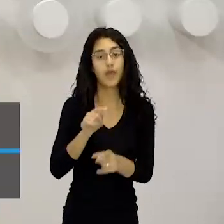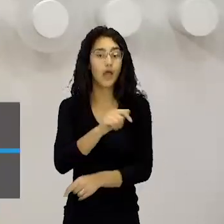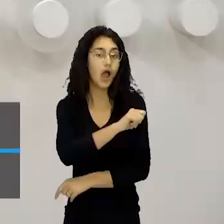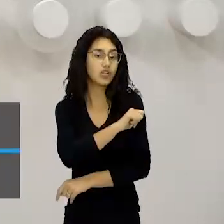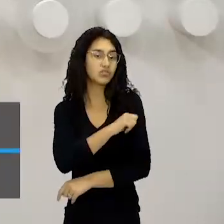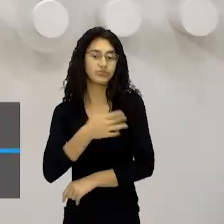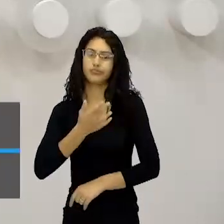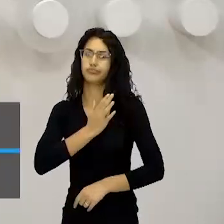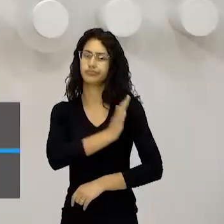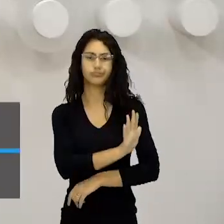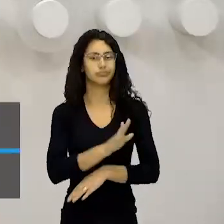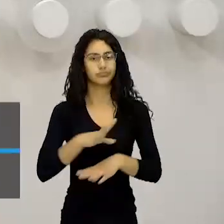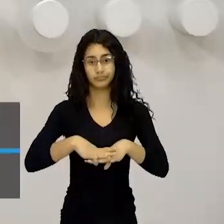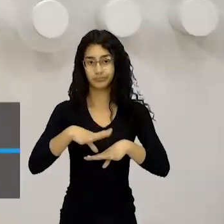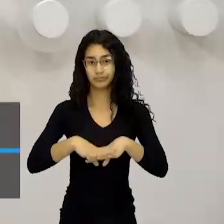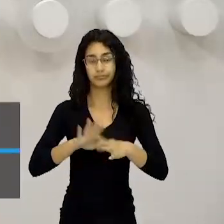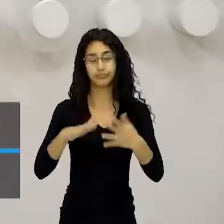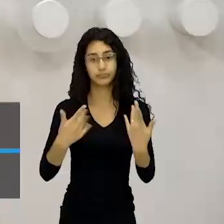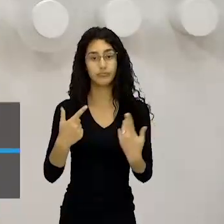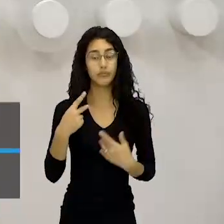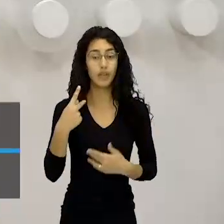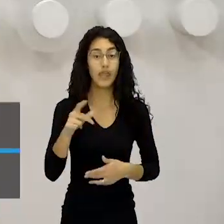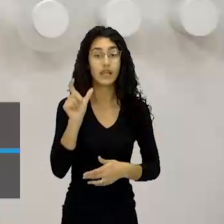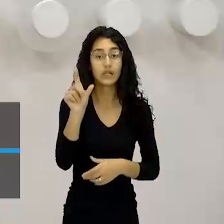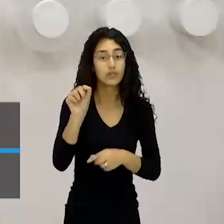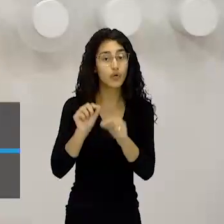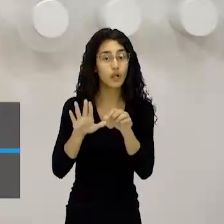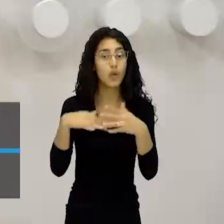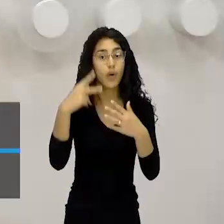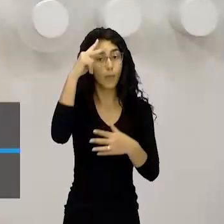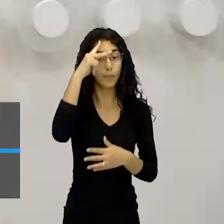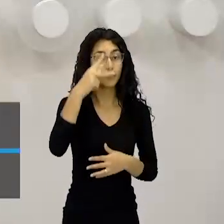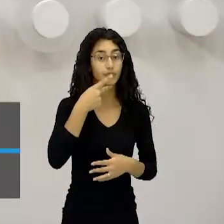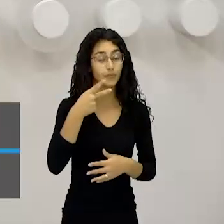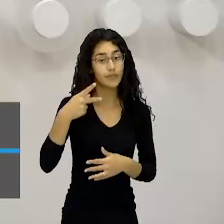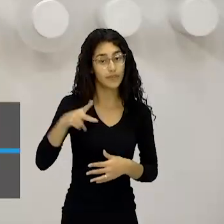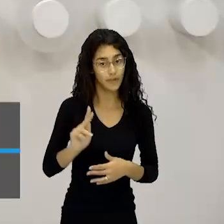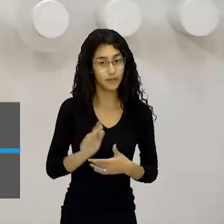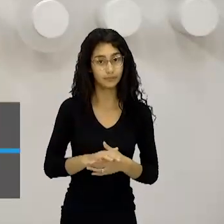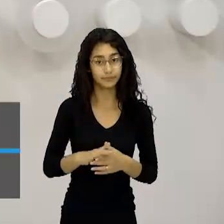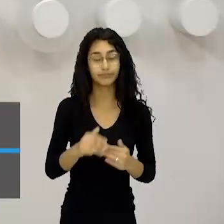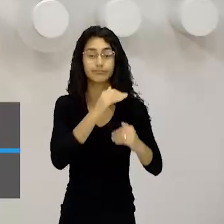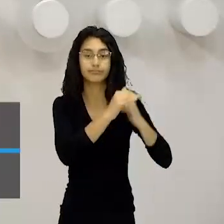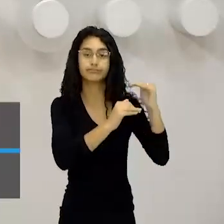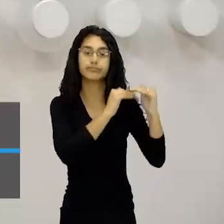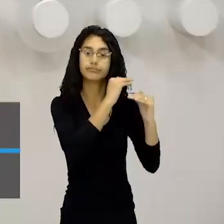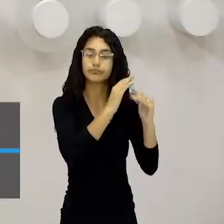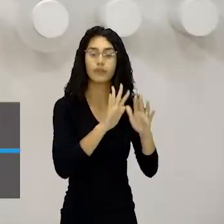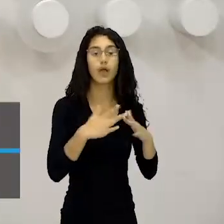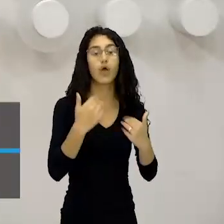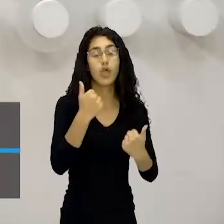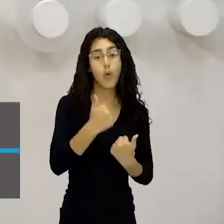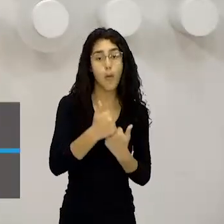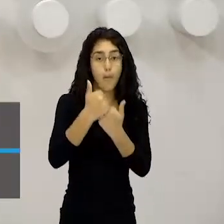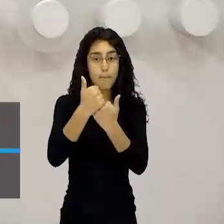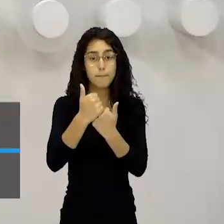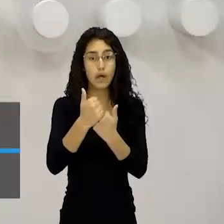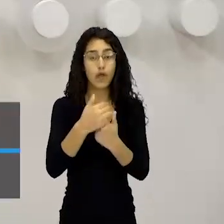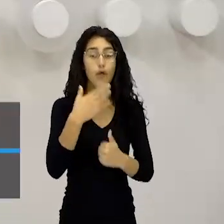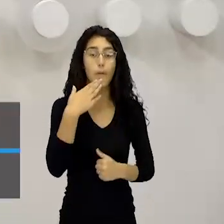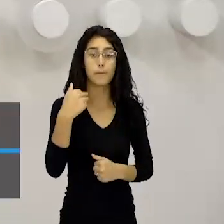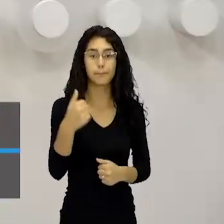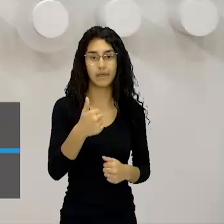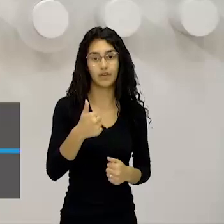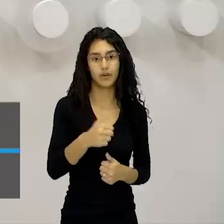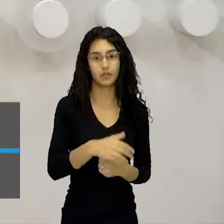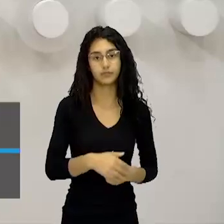matemática. Então, é ele definir qual é o perfil dele. Então, ele fazer essa construção. E quando tem um apoio, ele se sente